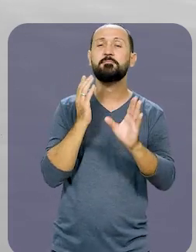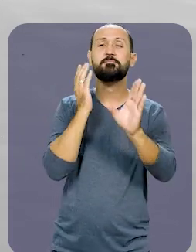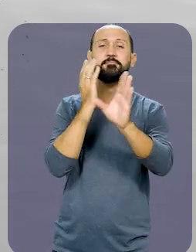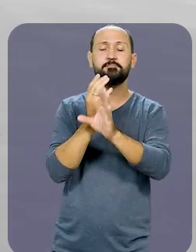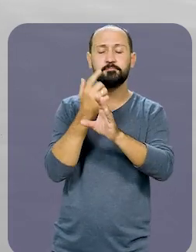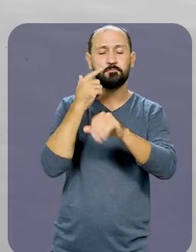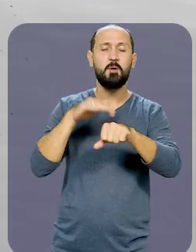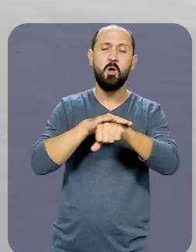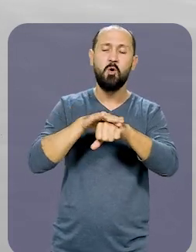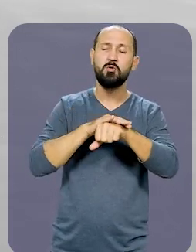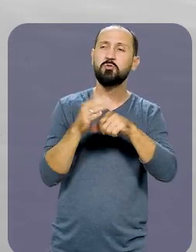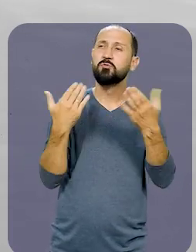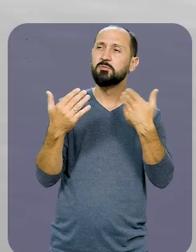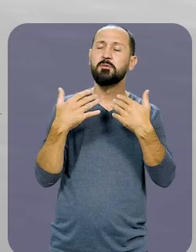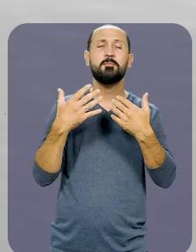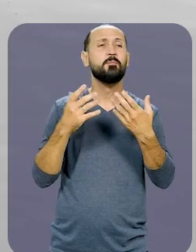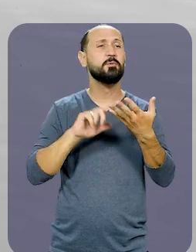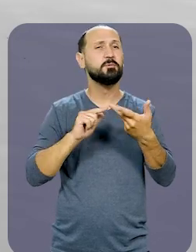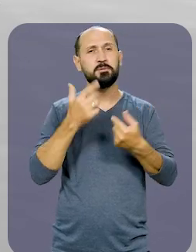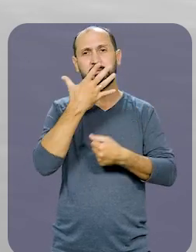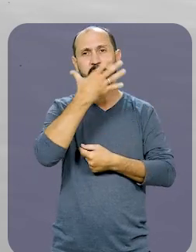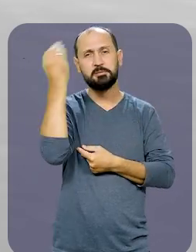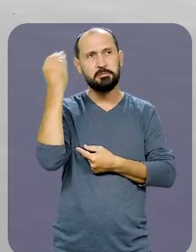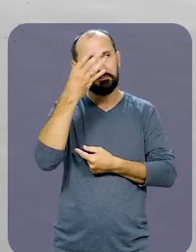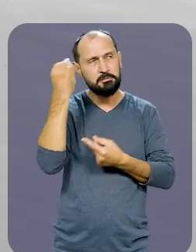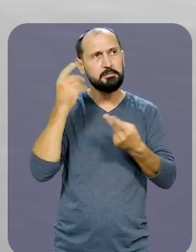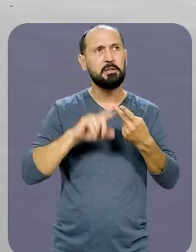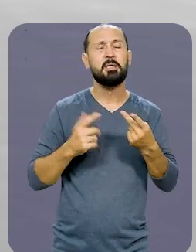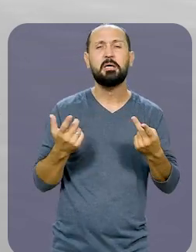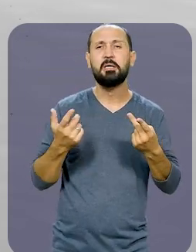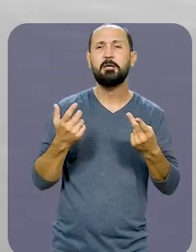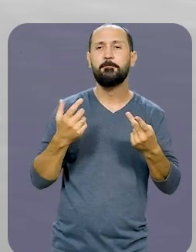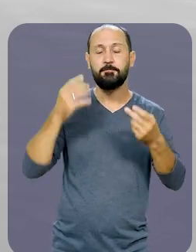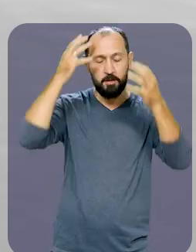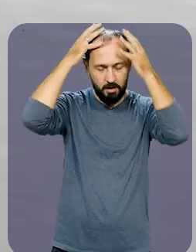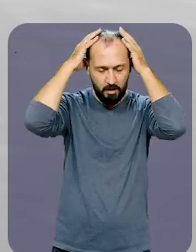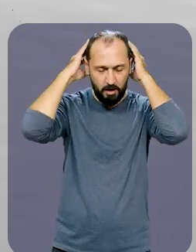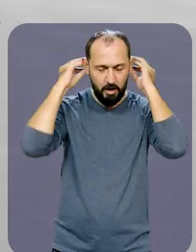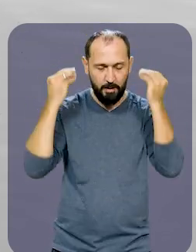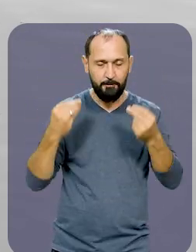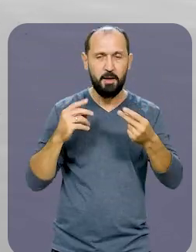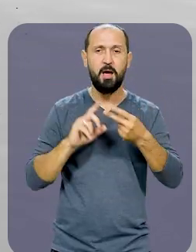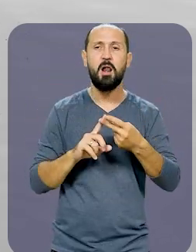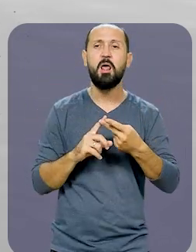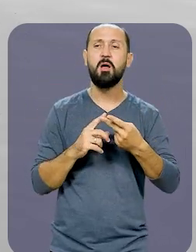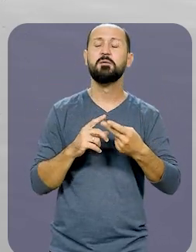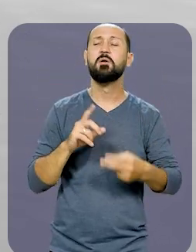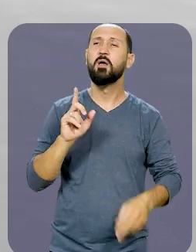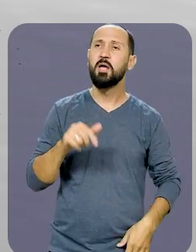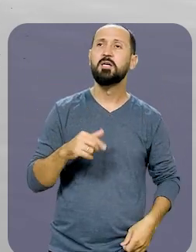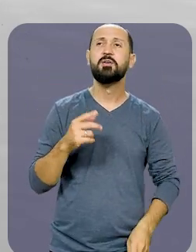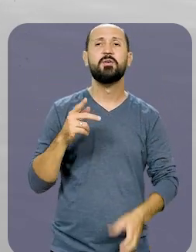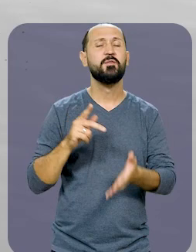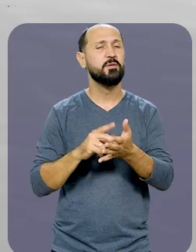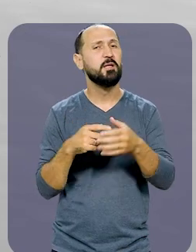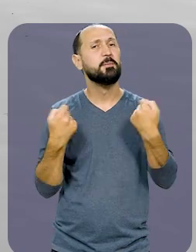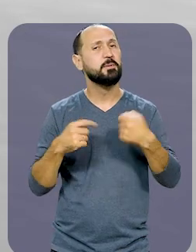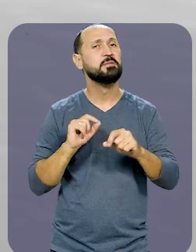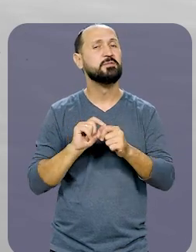roda de conversa que tem esquecimento, a queda de cabelo. Então é realmente necessário,